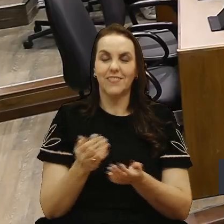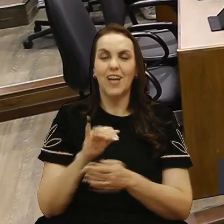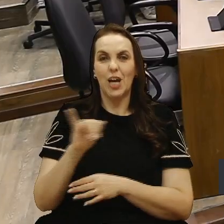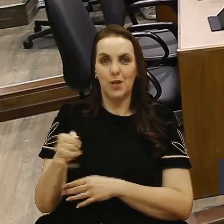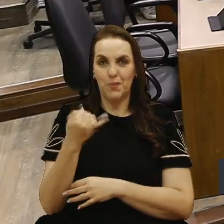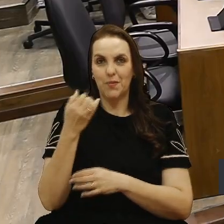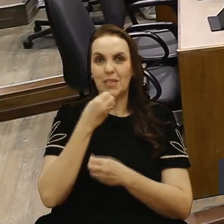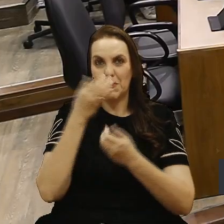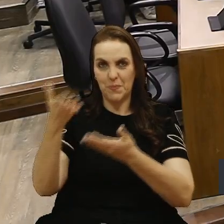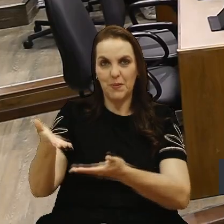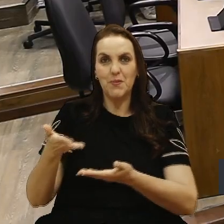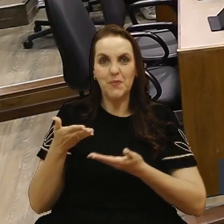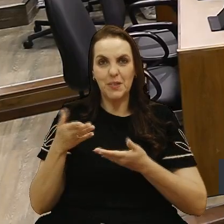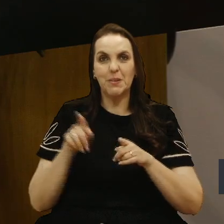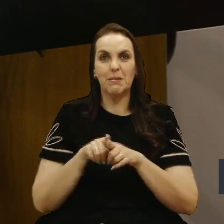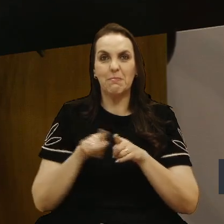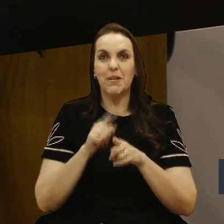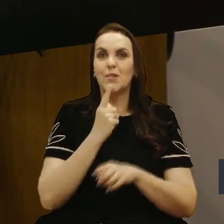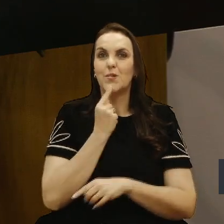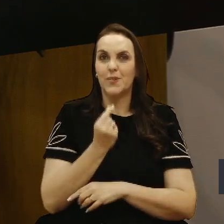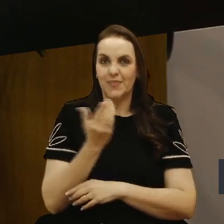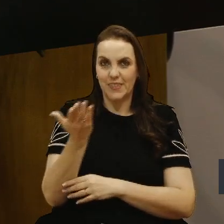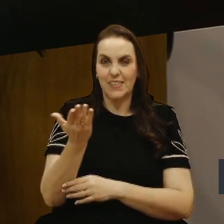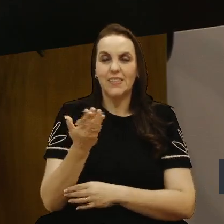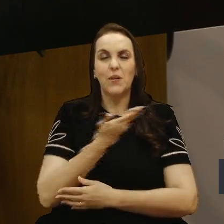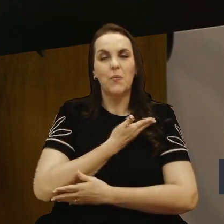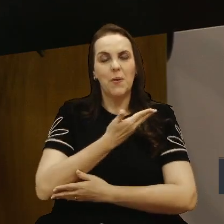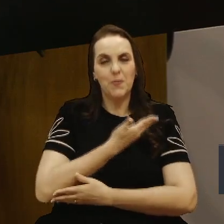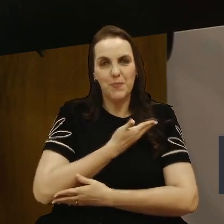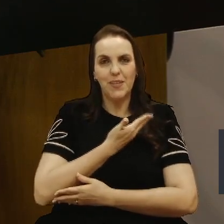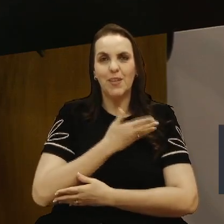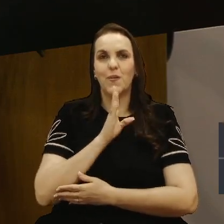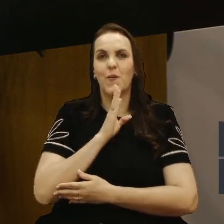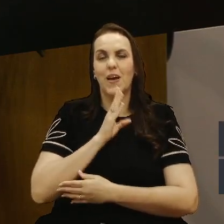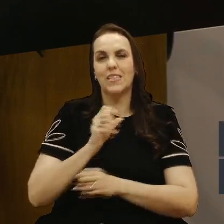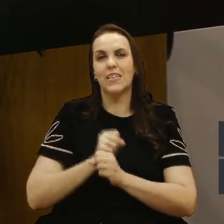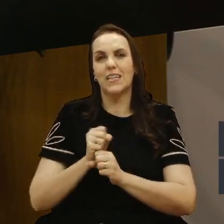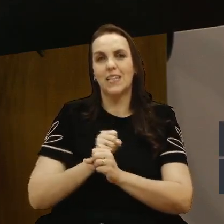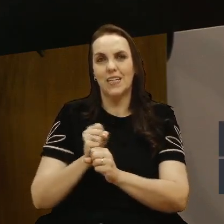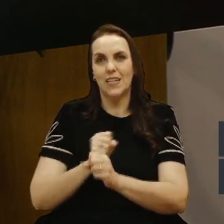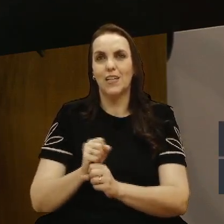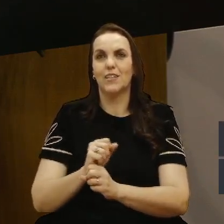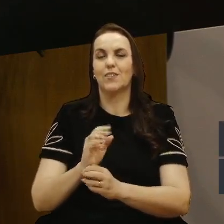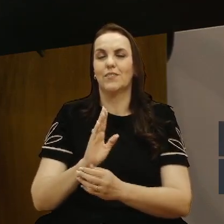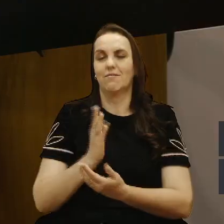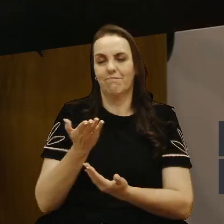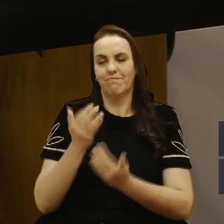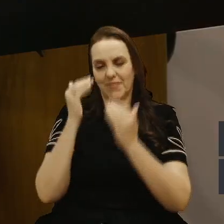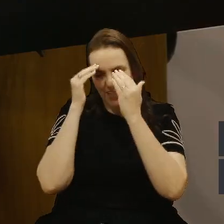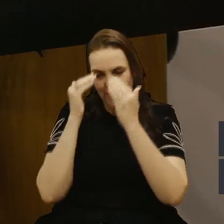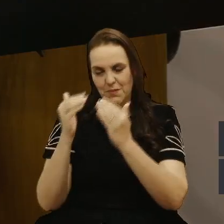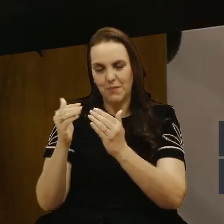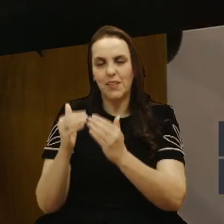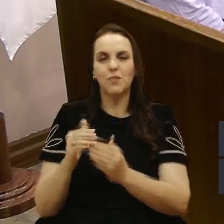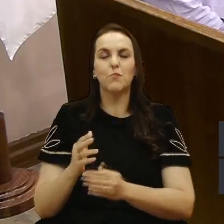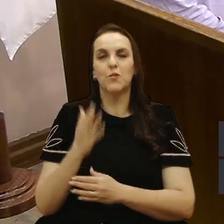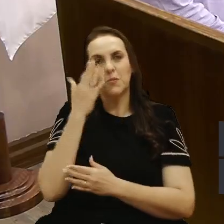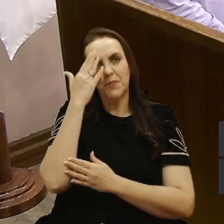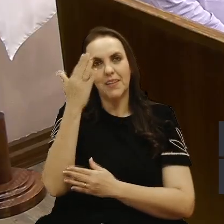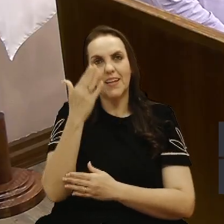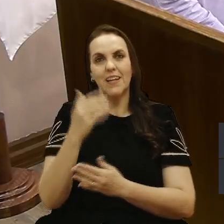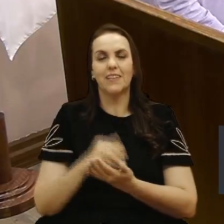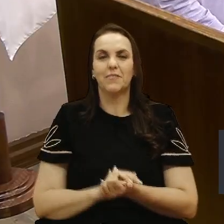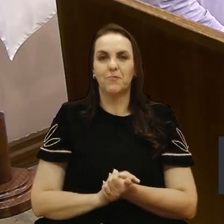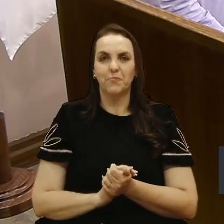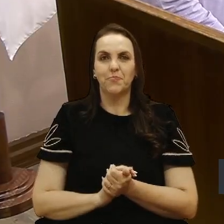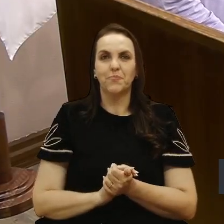as boas-vindas para ele, é um amigão nosso, uma pessoa que a gente conhece de anos, se considera, respeita. Seria isso. Muito obrigado e parabéns, vereador. Obrigado,